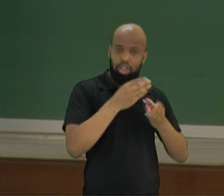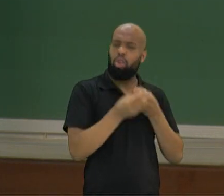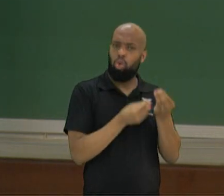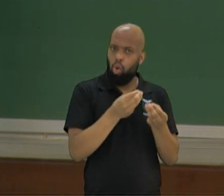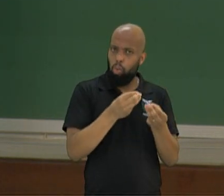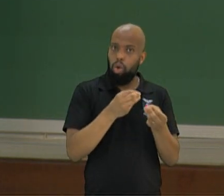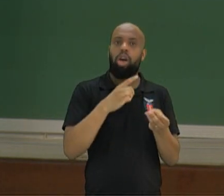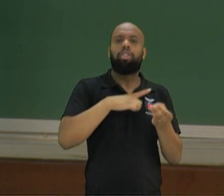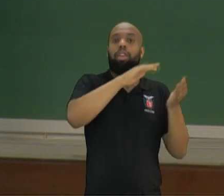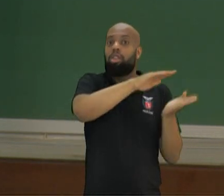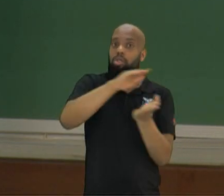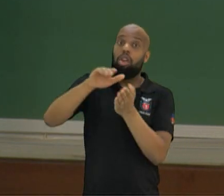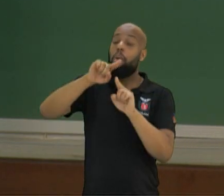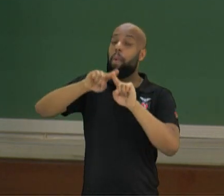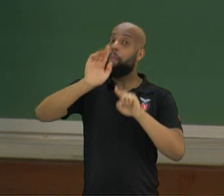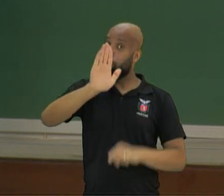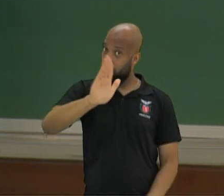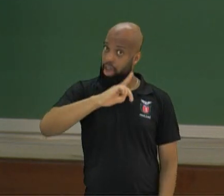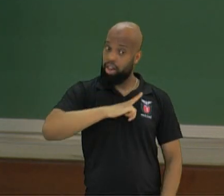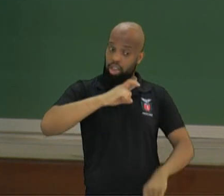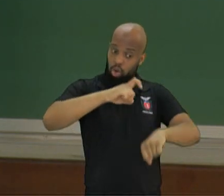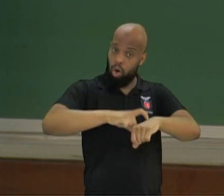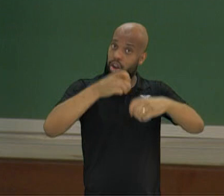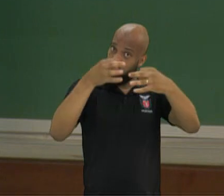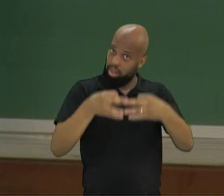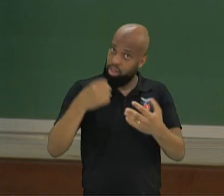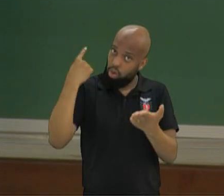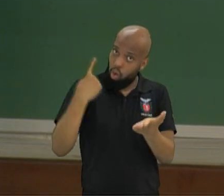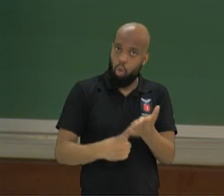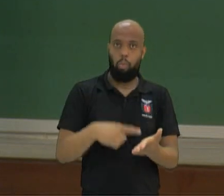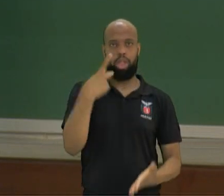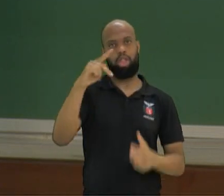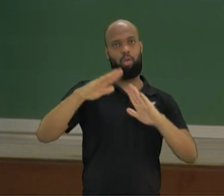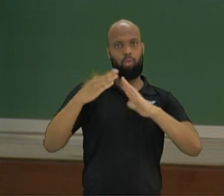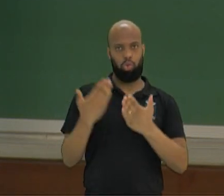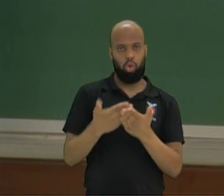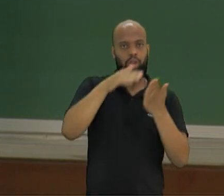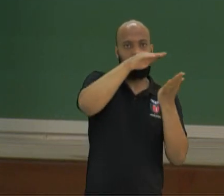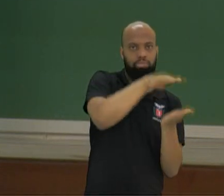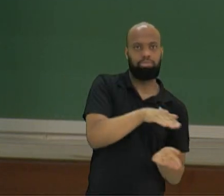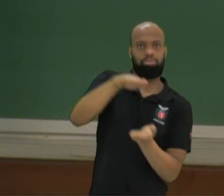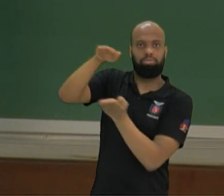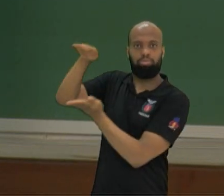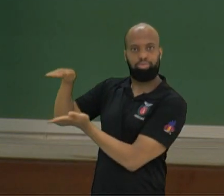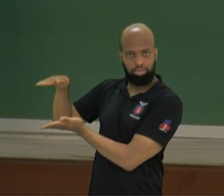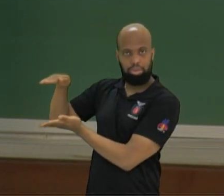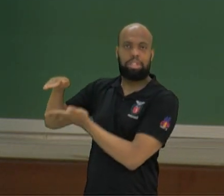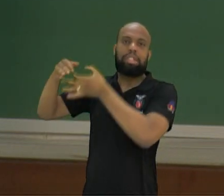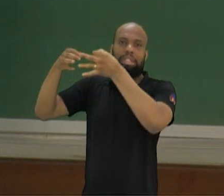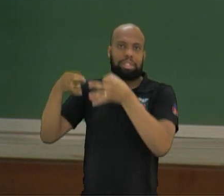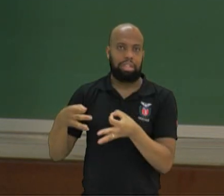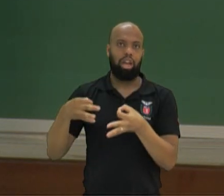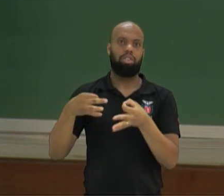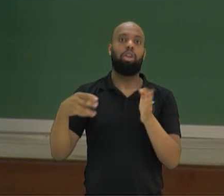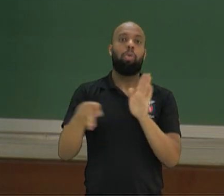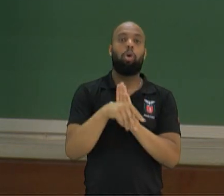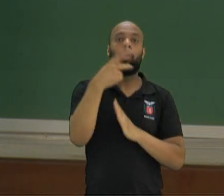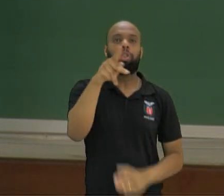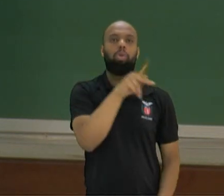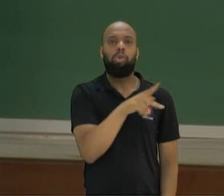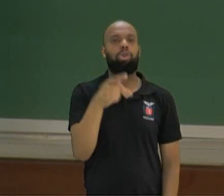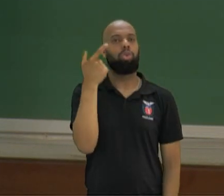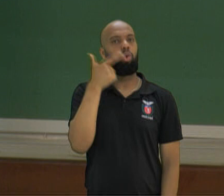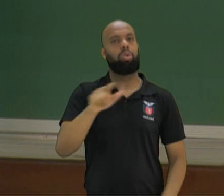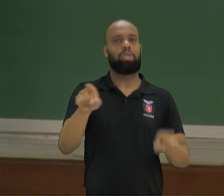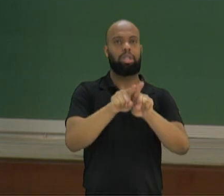um horário direitinho marcado, tudo organizadinho para você poder devolver esse material, né, com as atividades feitas lá